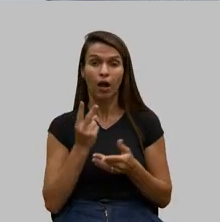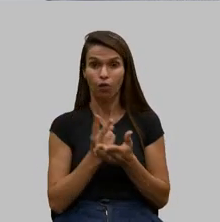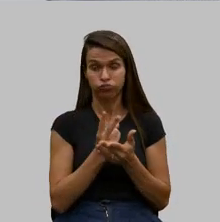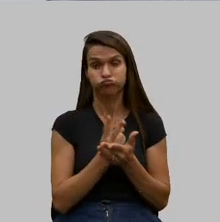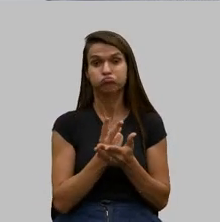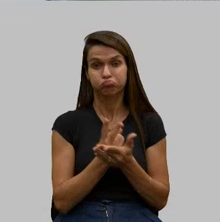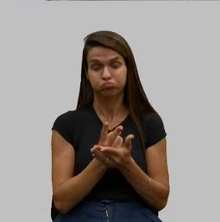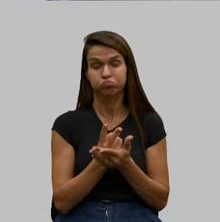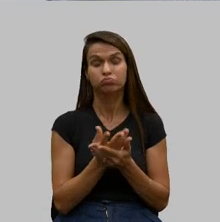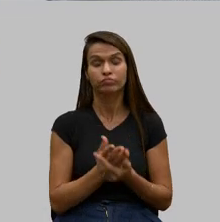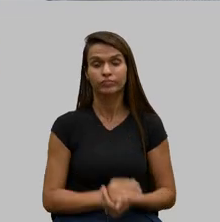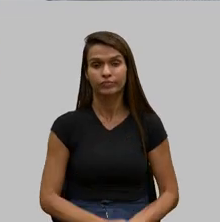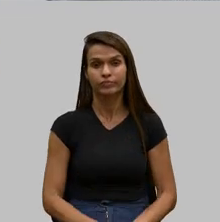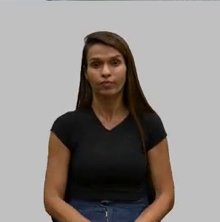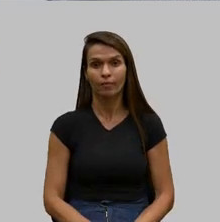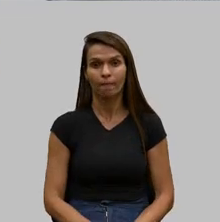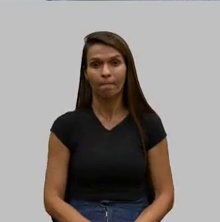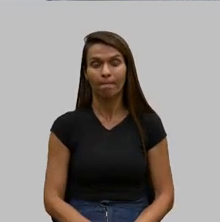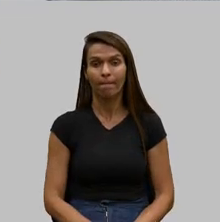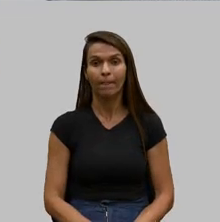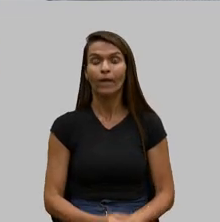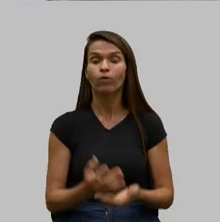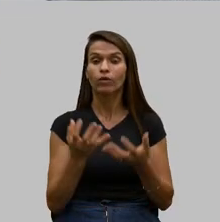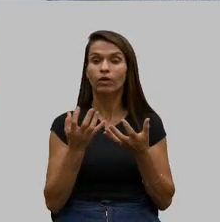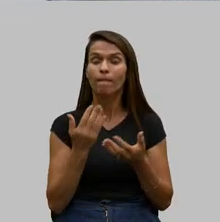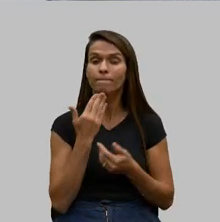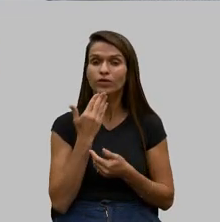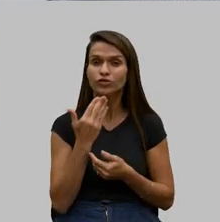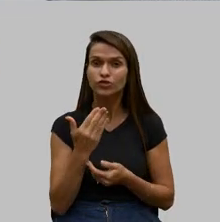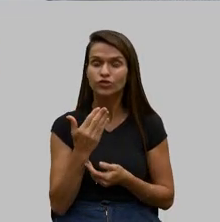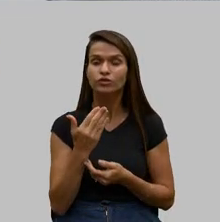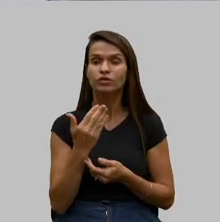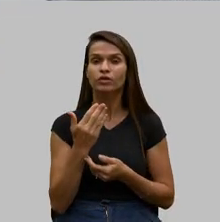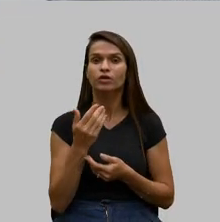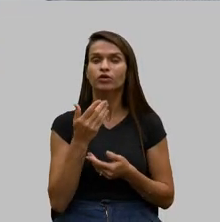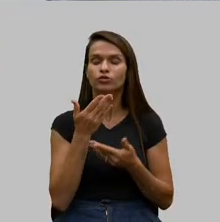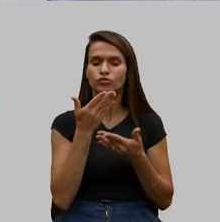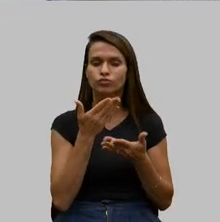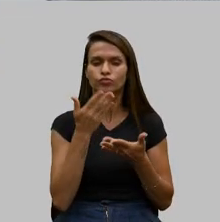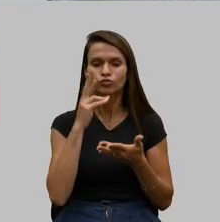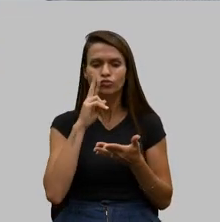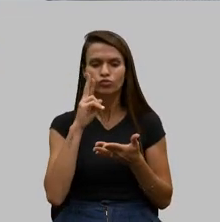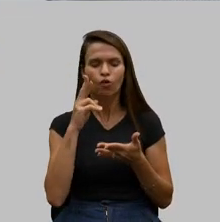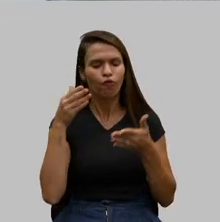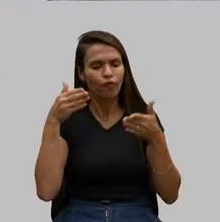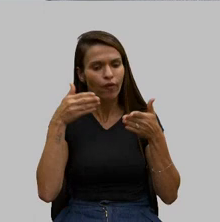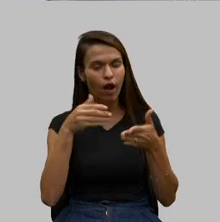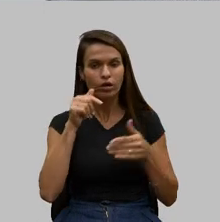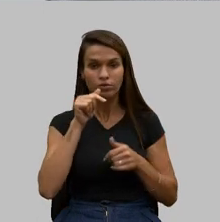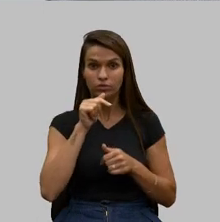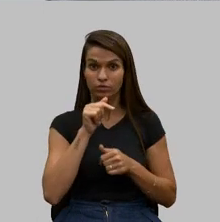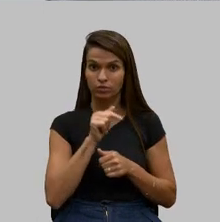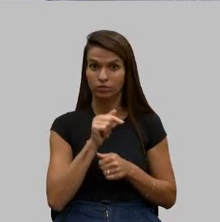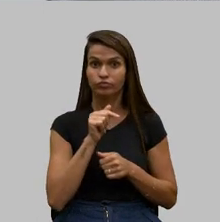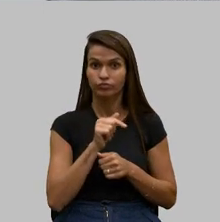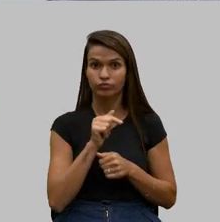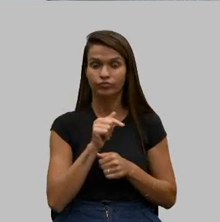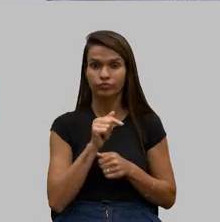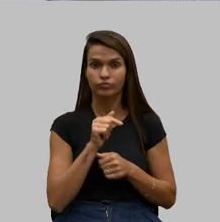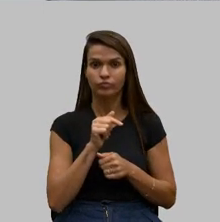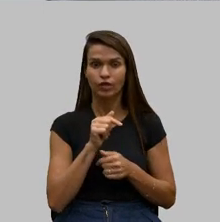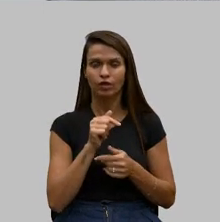eh queria que pedir aqui que o senhor empenhasse muito nisso em colocar no